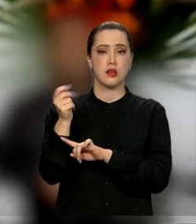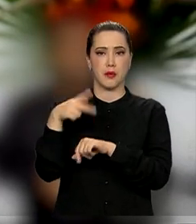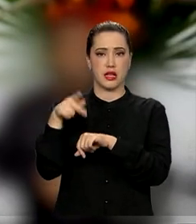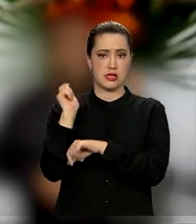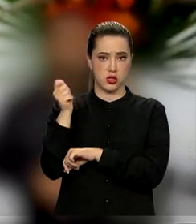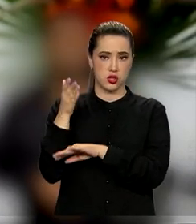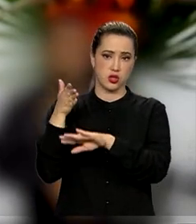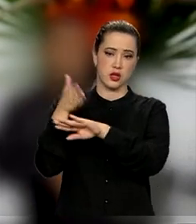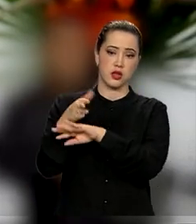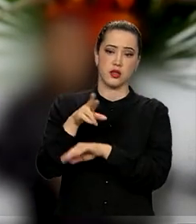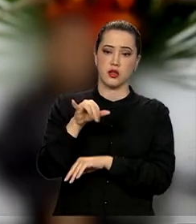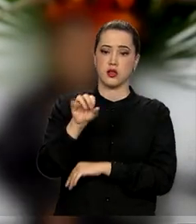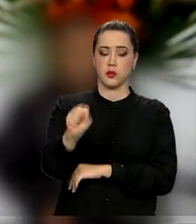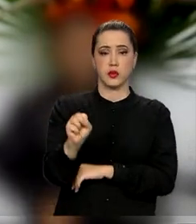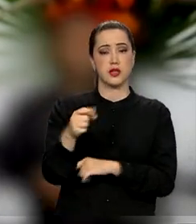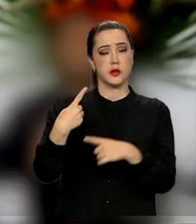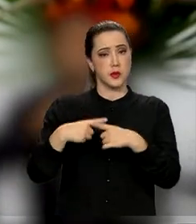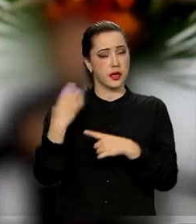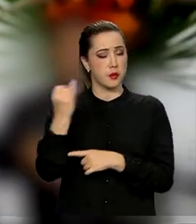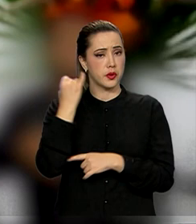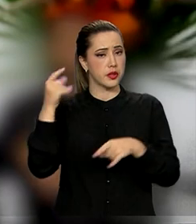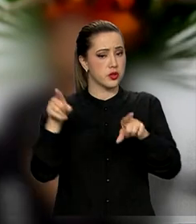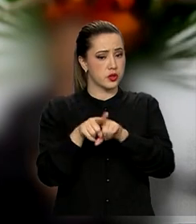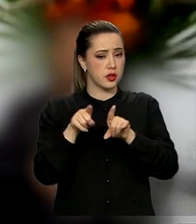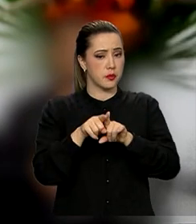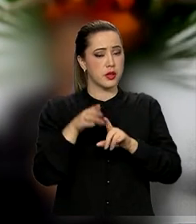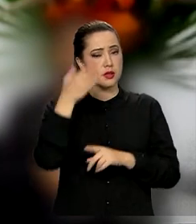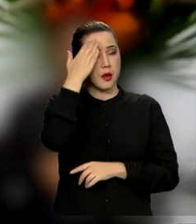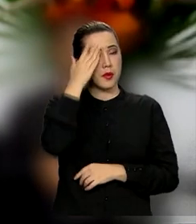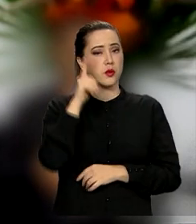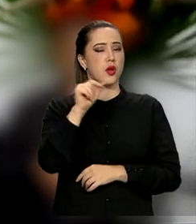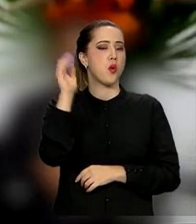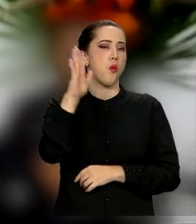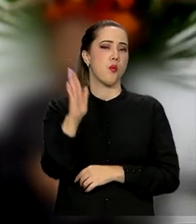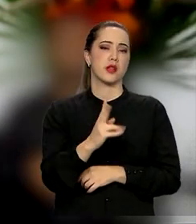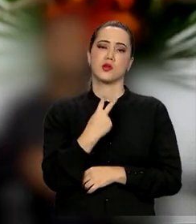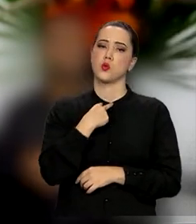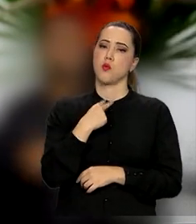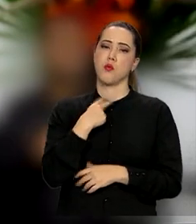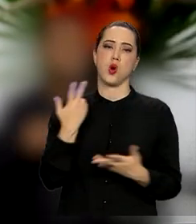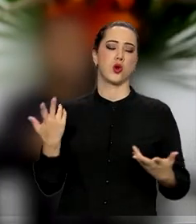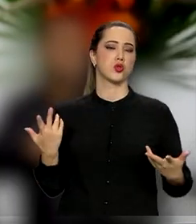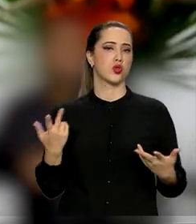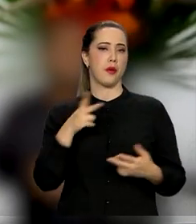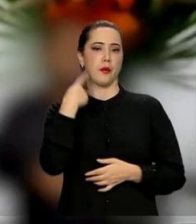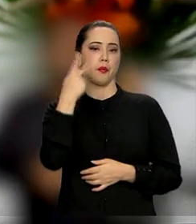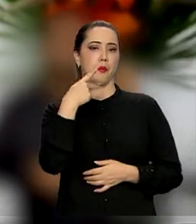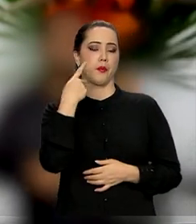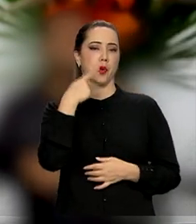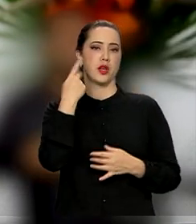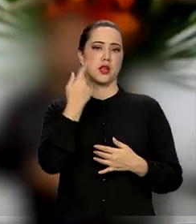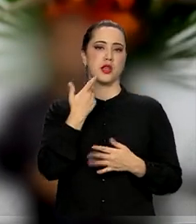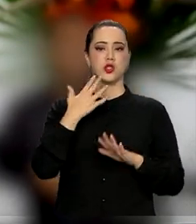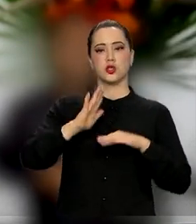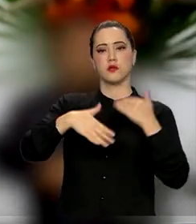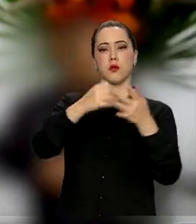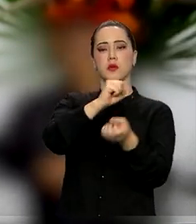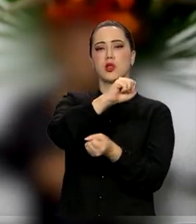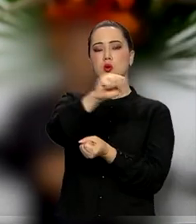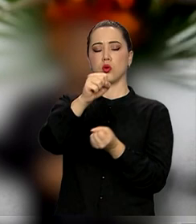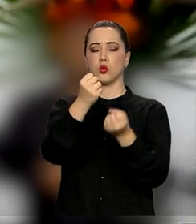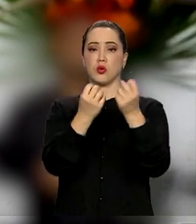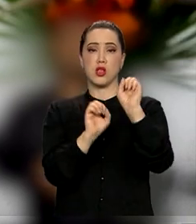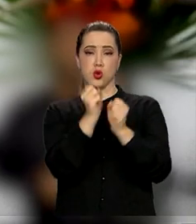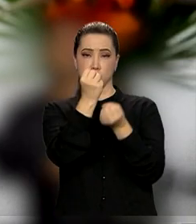e até porque tem uma coisa muito importante: o Brasil não pode fazer política de desenvolvimento industrial